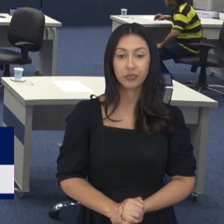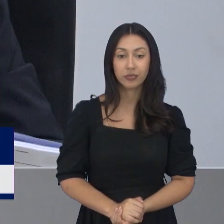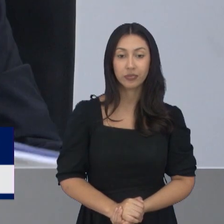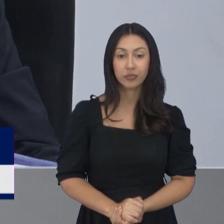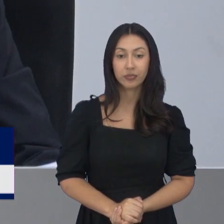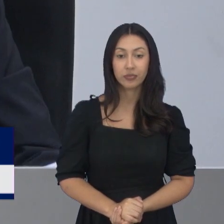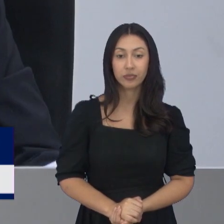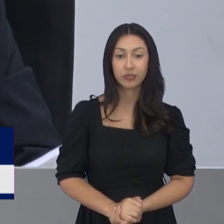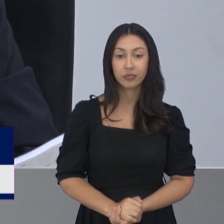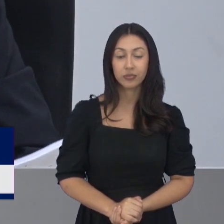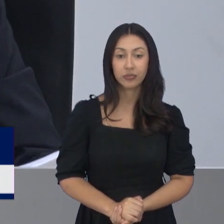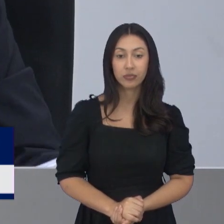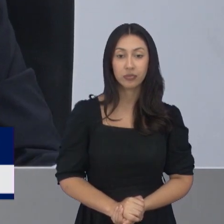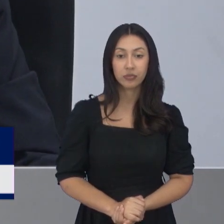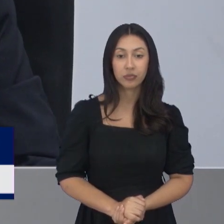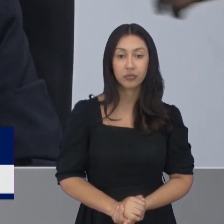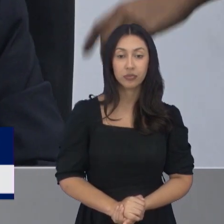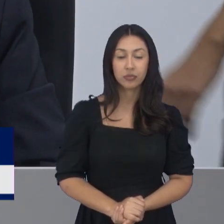Encerrado o processo.